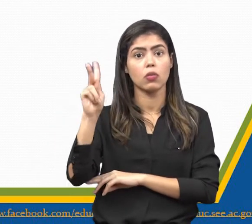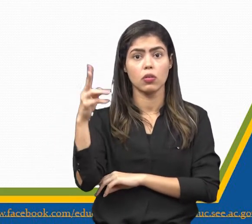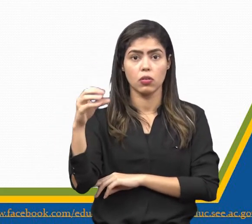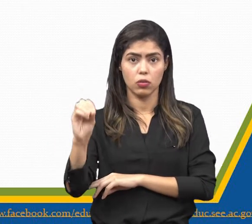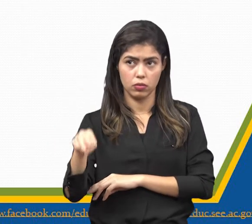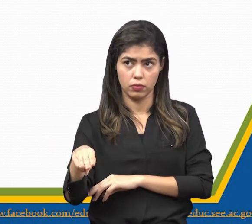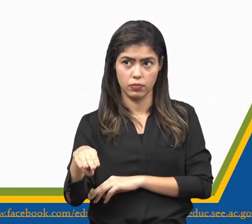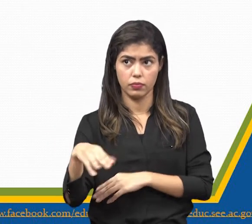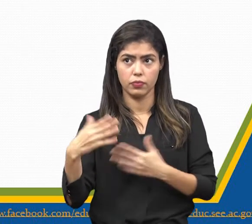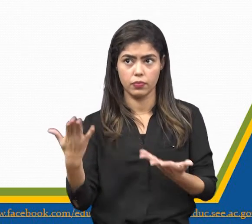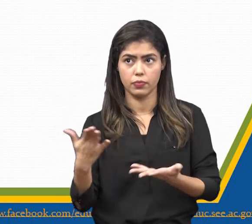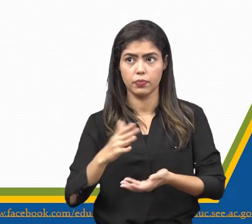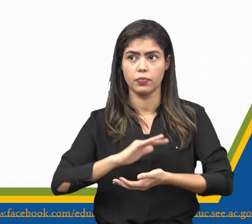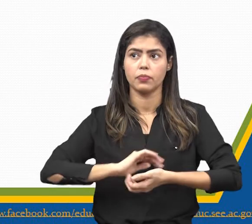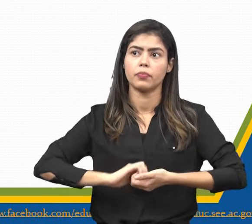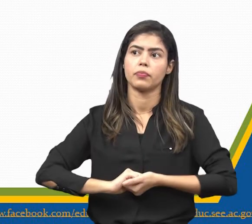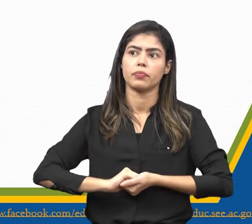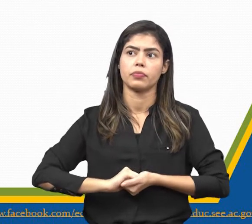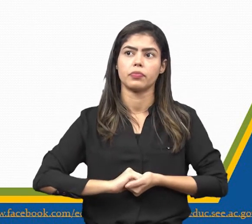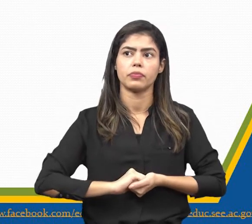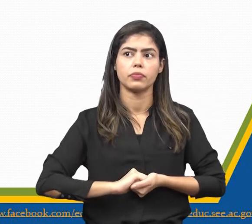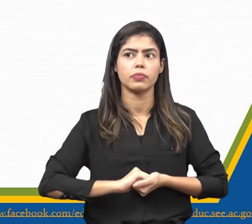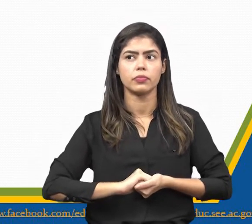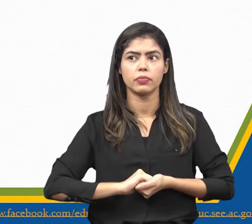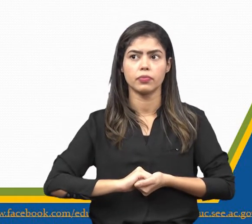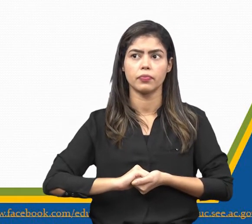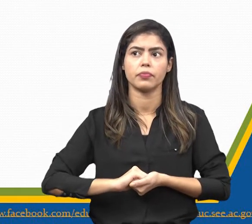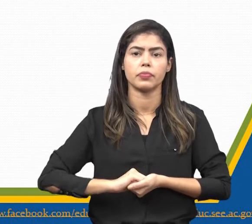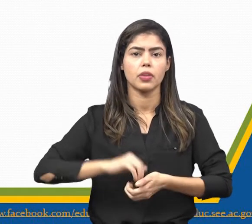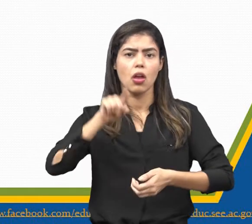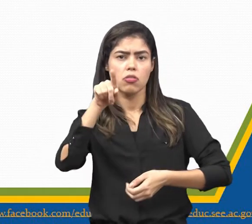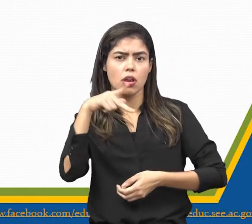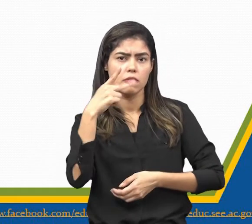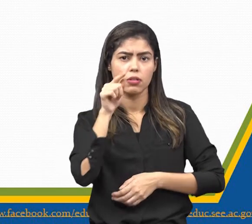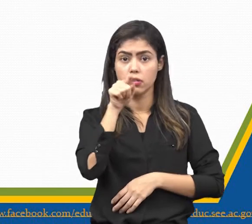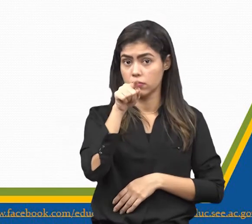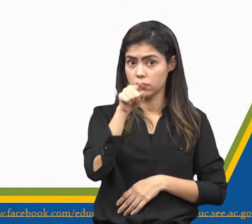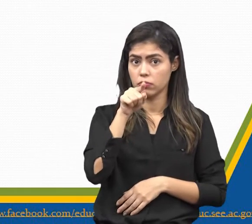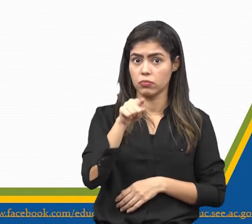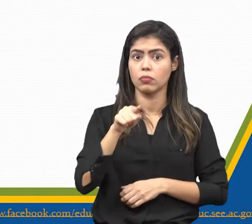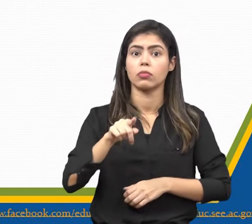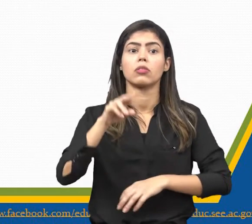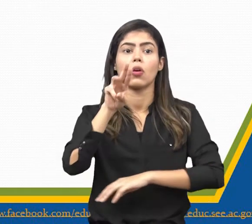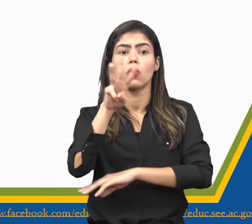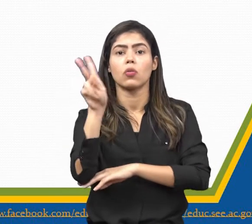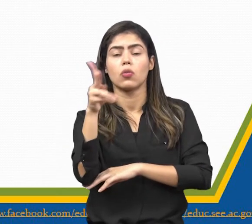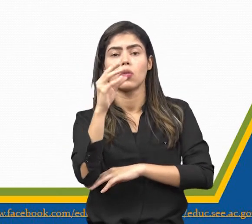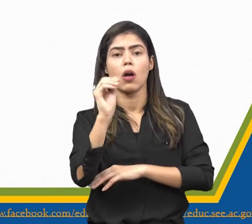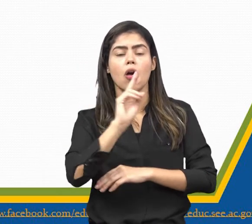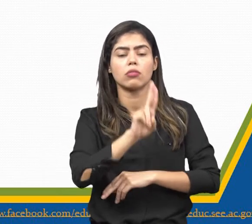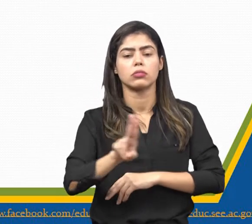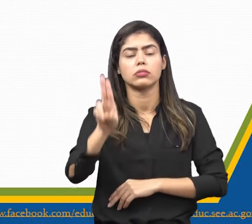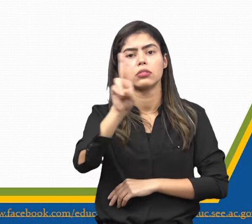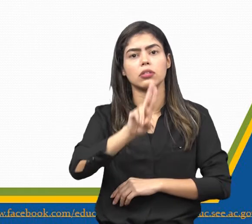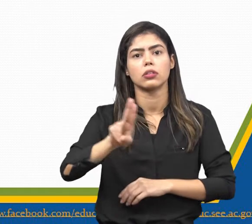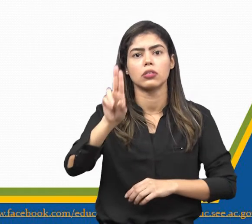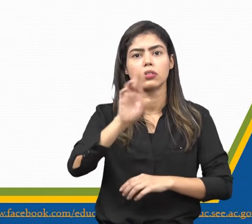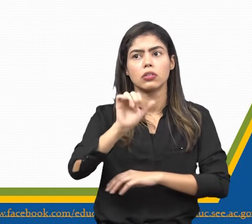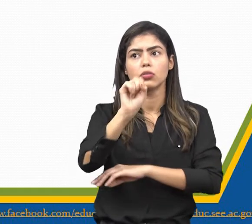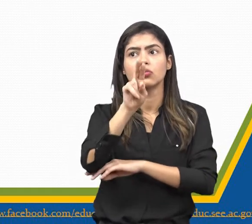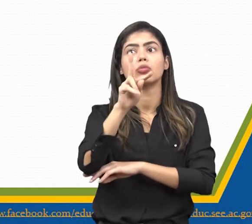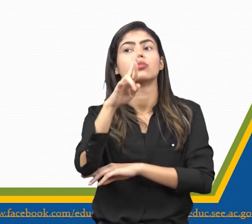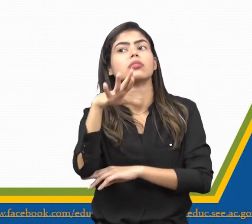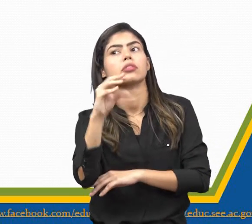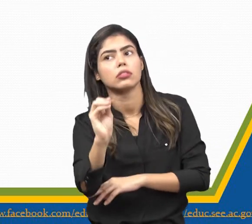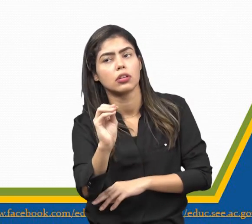We used who if the pronoun is the subject of the verb. Eu já te falei isso. Que o who é usado quando eu estou falando de